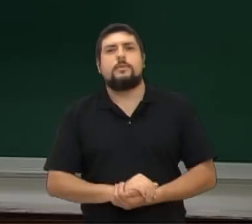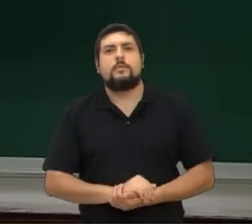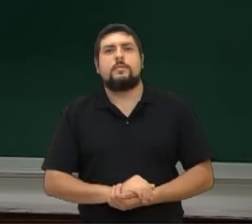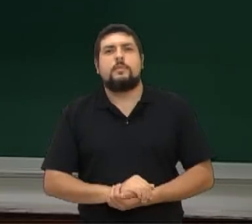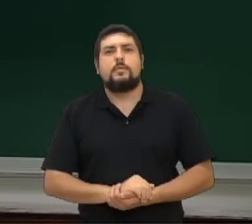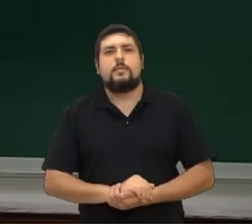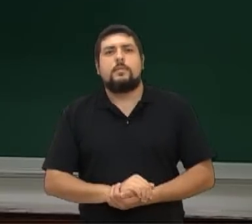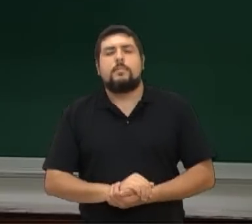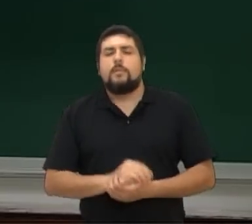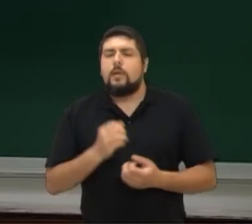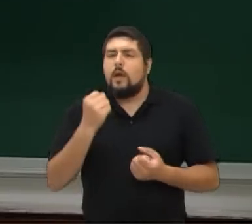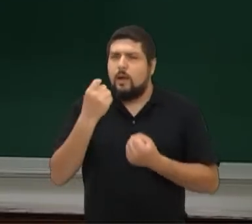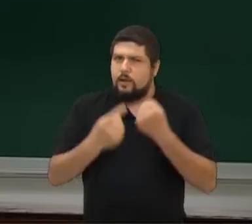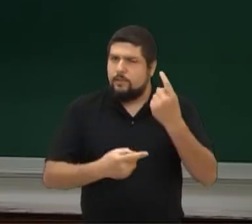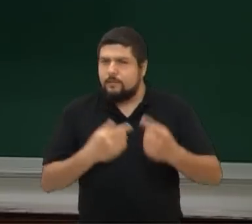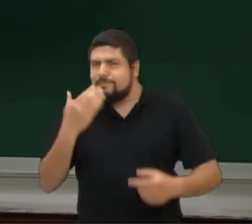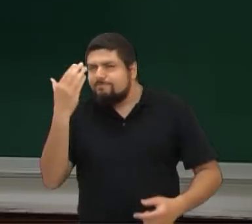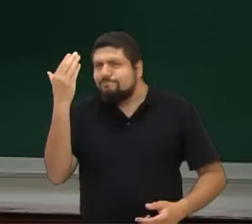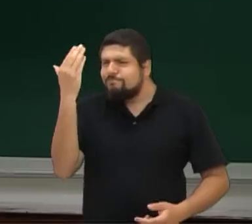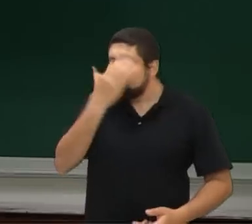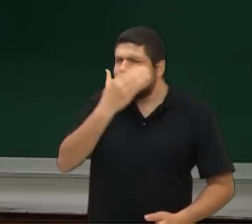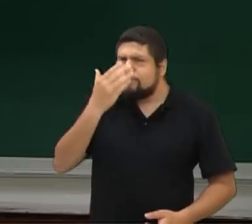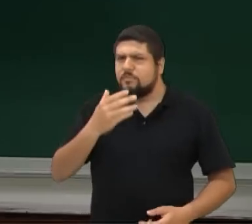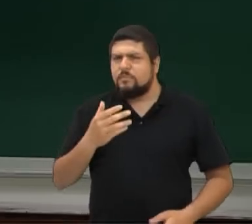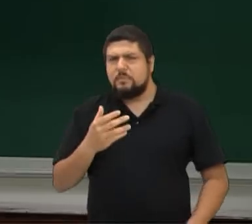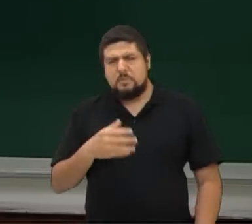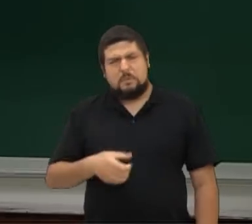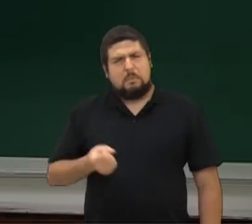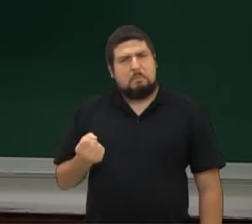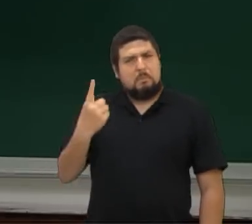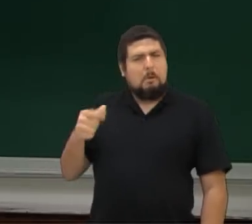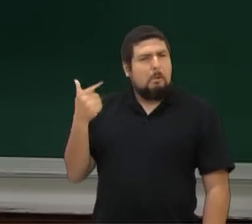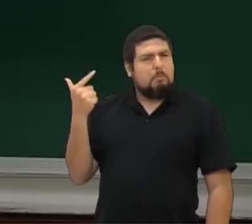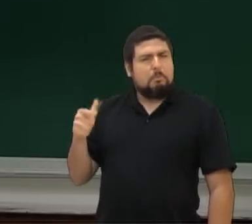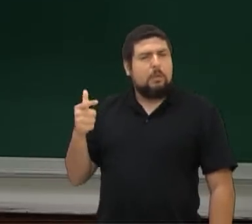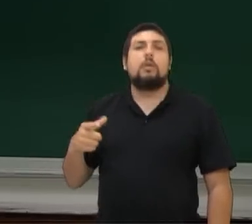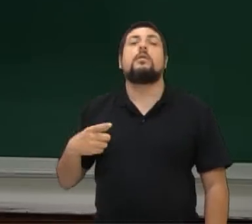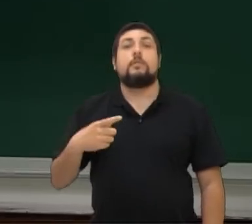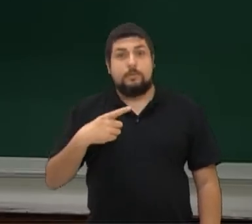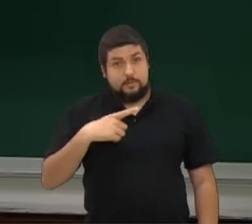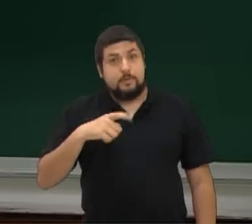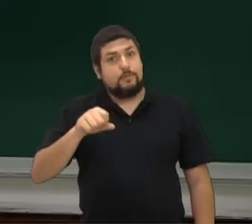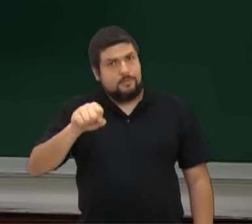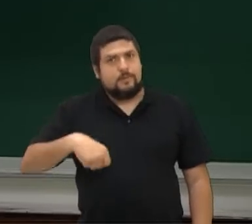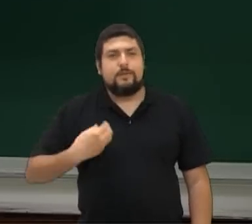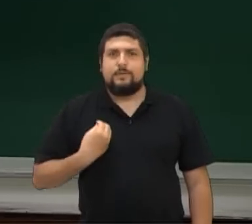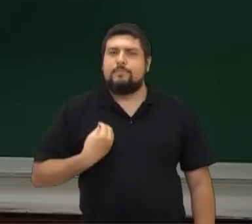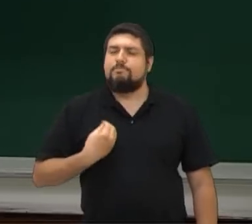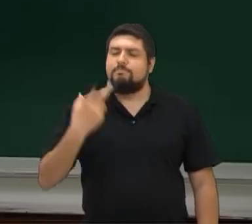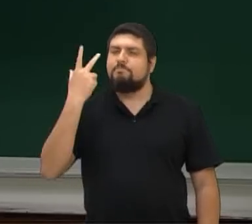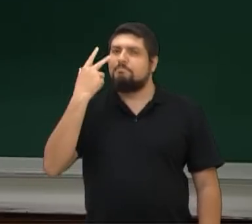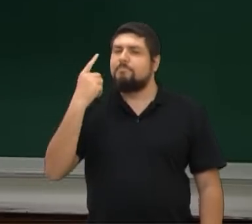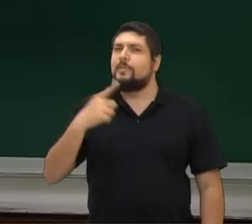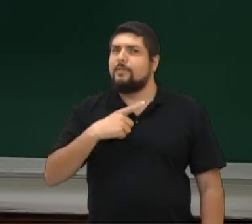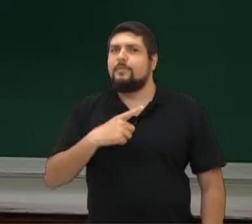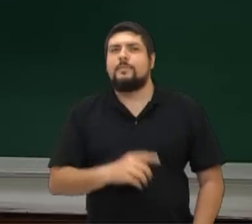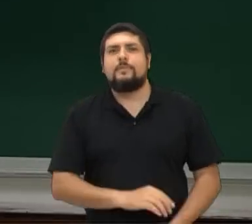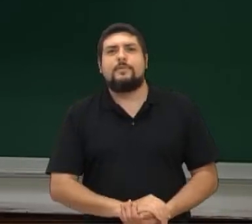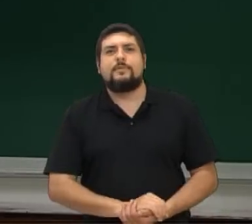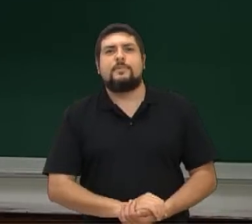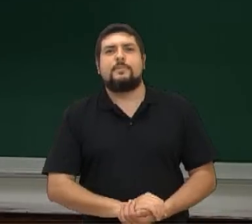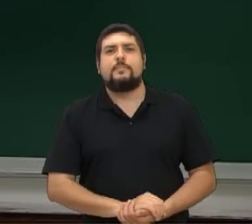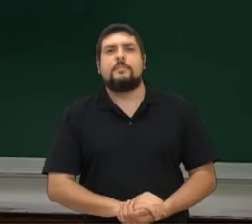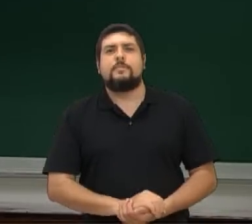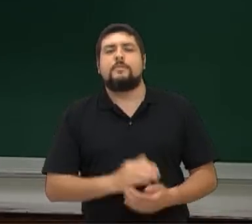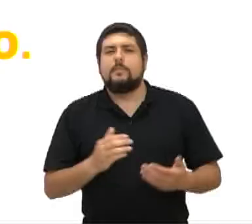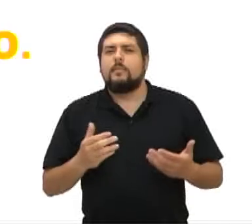situações a gente não enxergue o ângulo, ele está muito presente nas nossas vidas, ok? Bom,